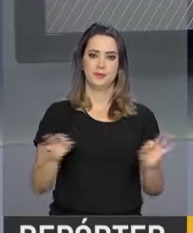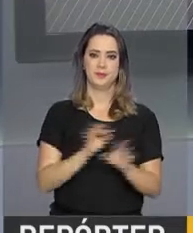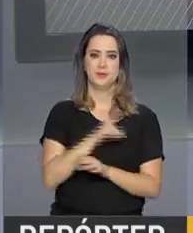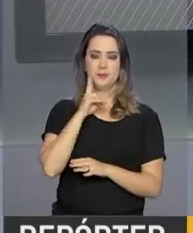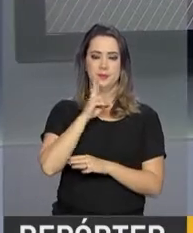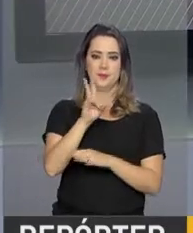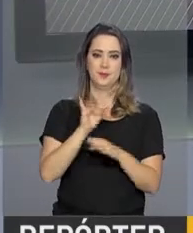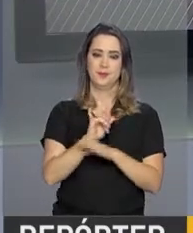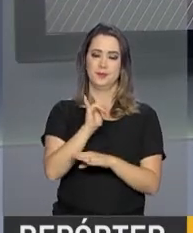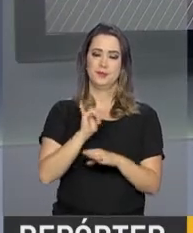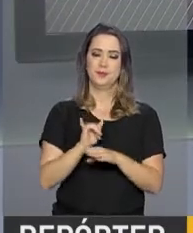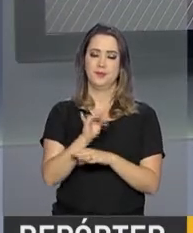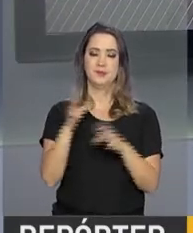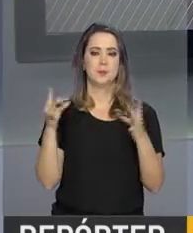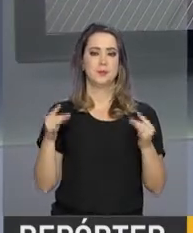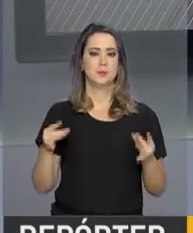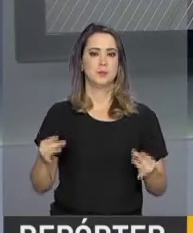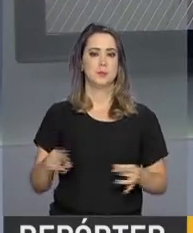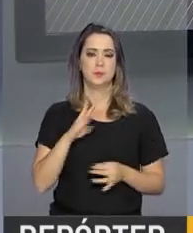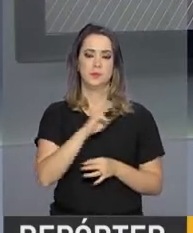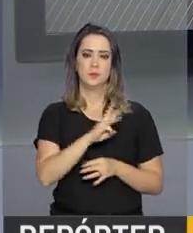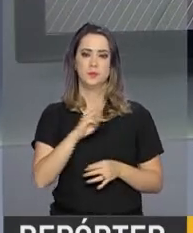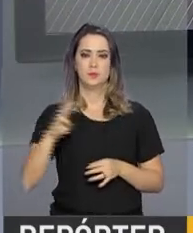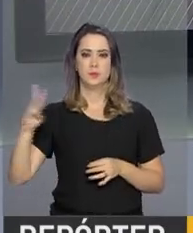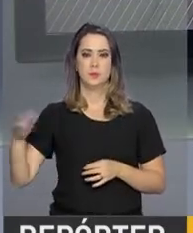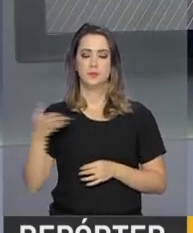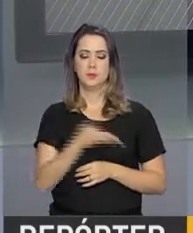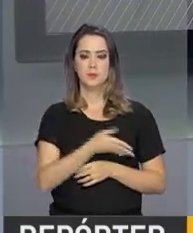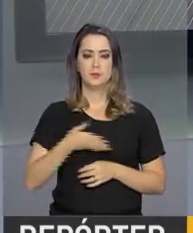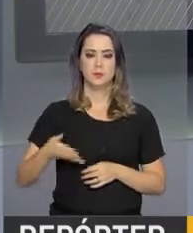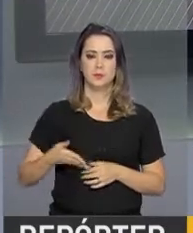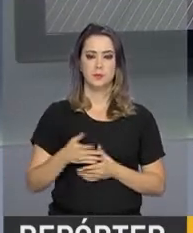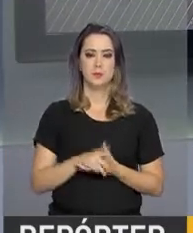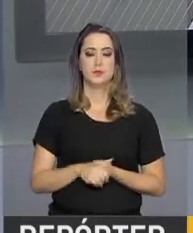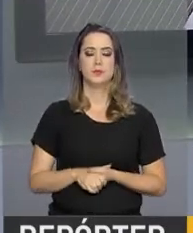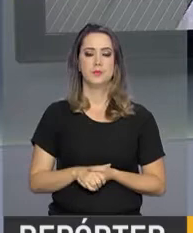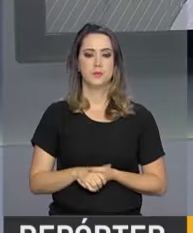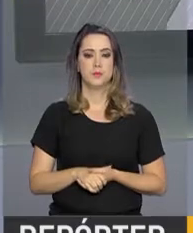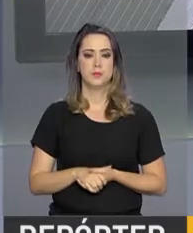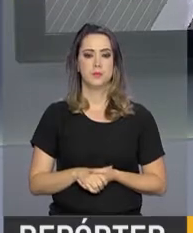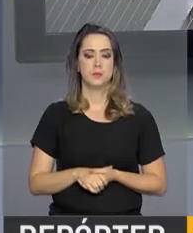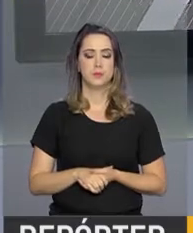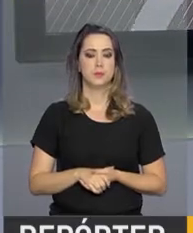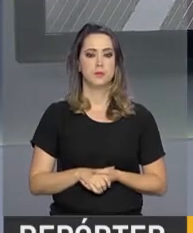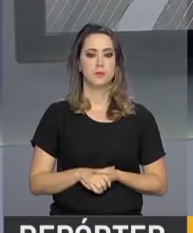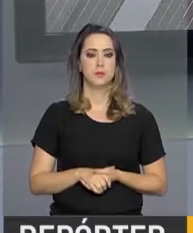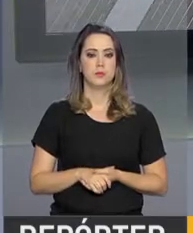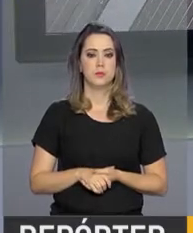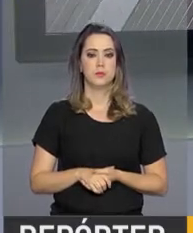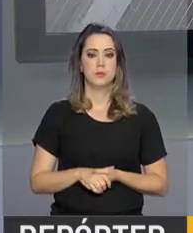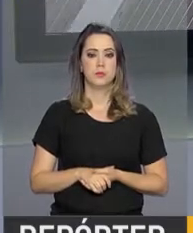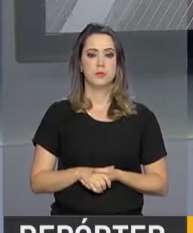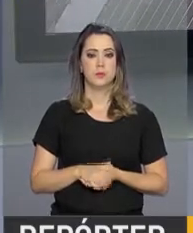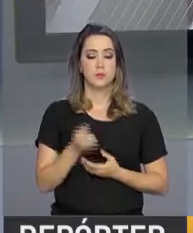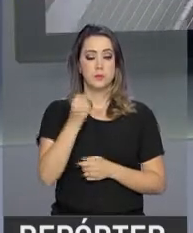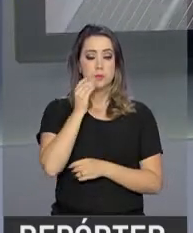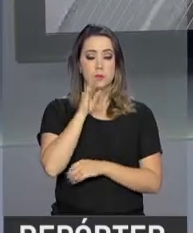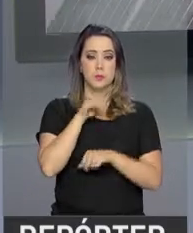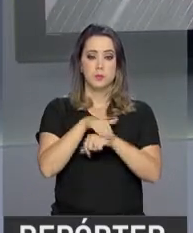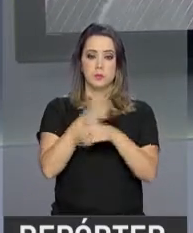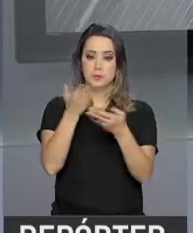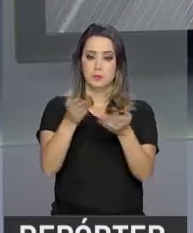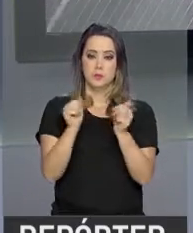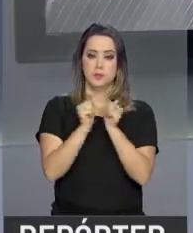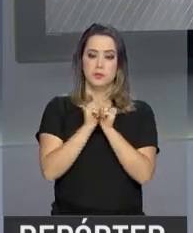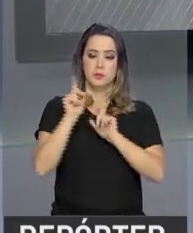aqui você pode rever as reportagens no youtube e toda a nossa programação também está na página da nbr na internet uma boa noite pra